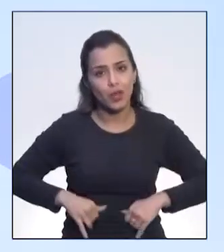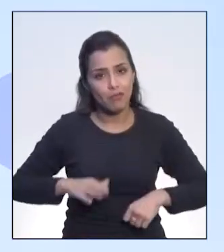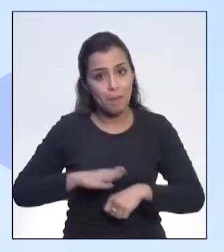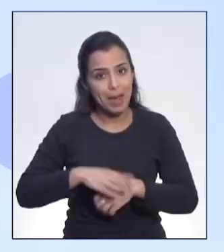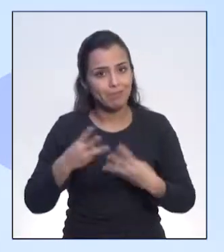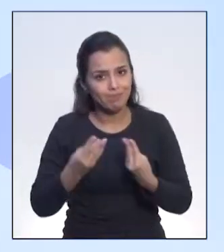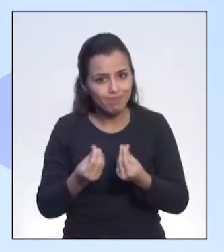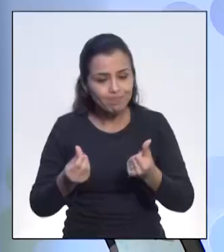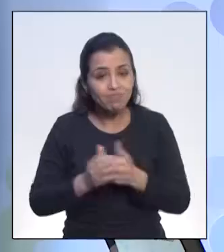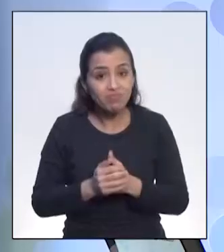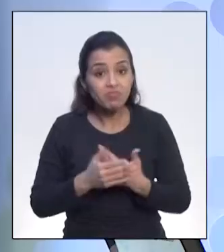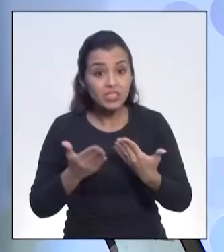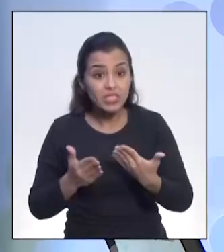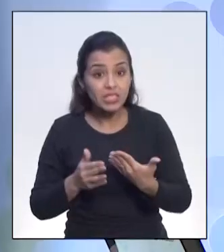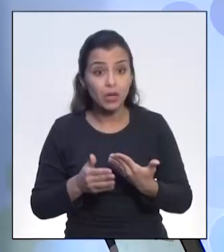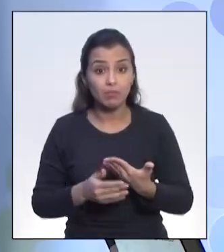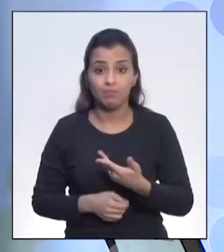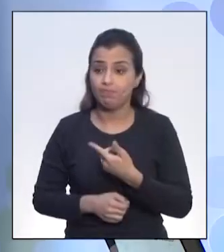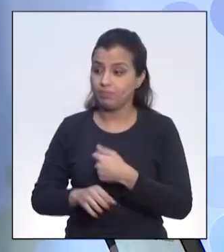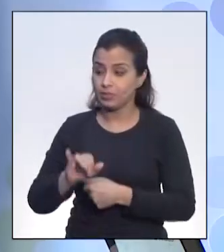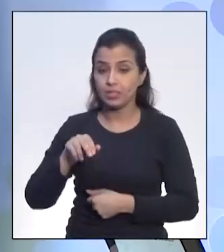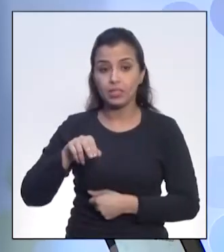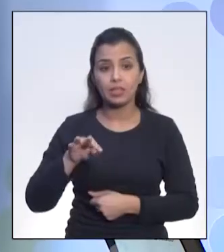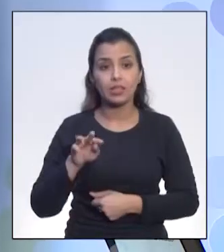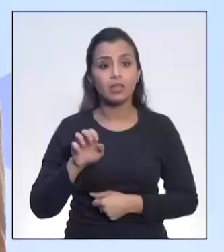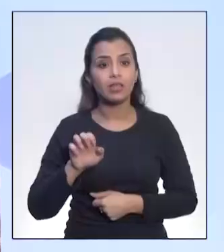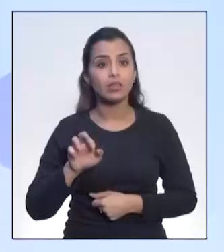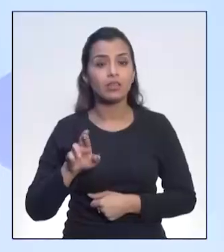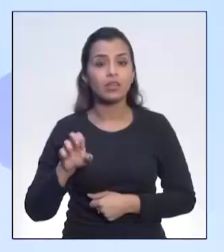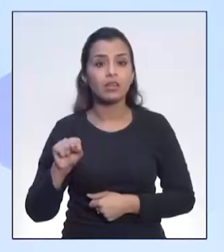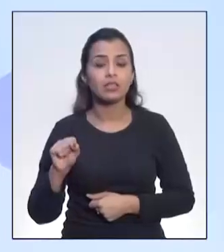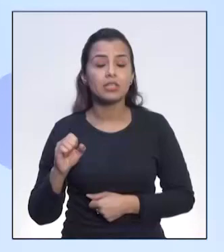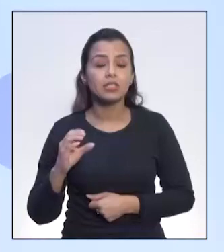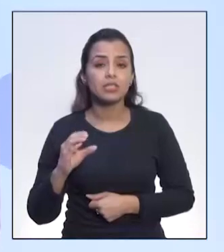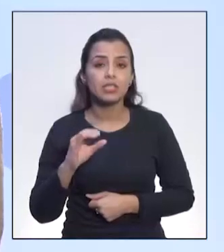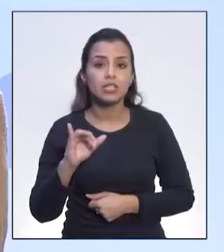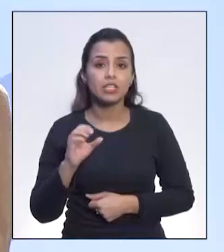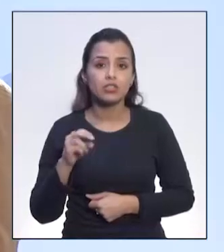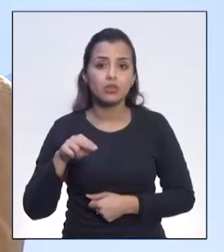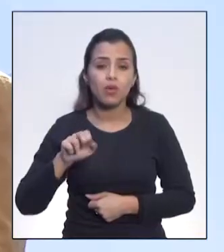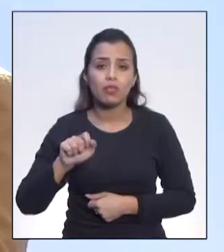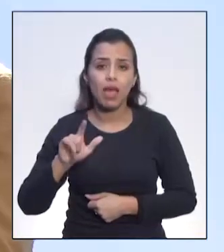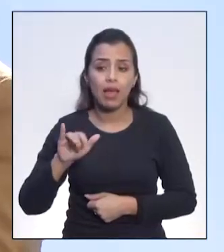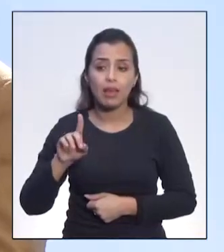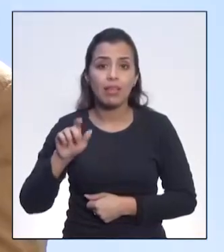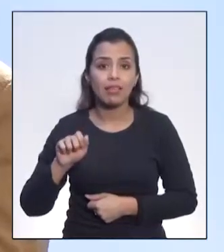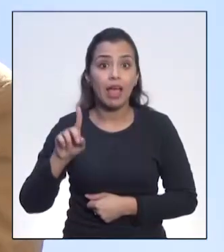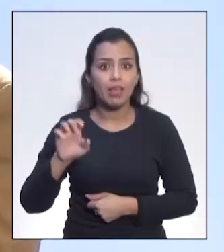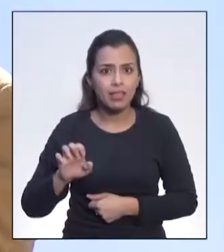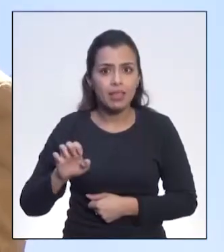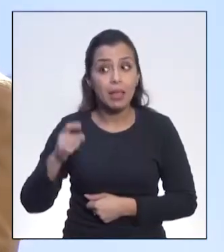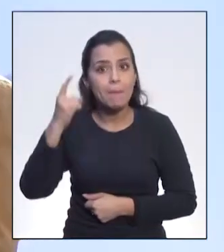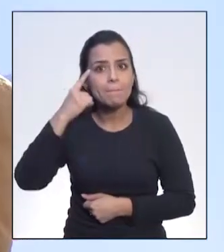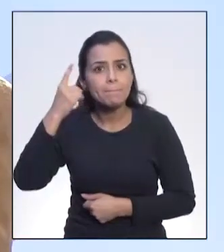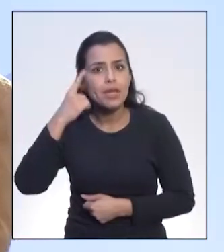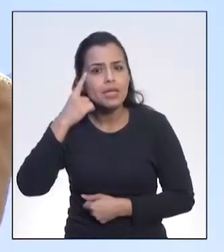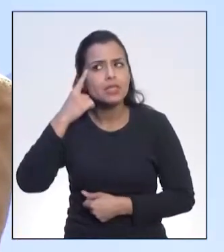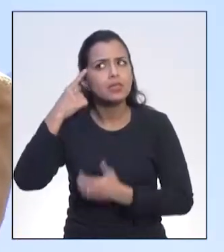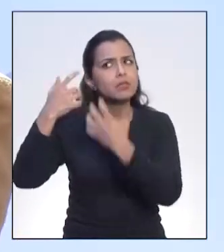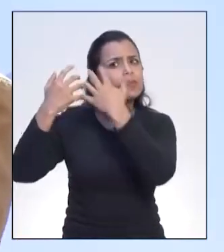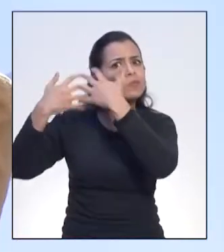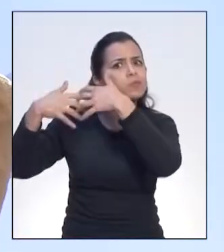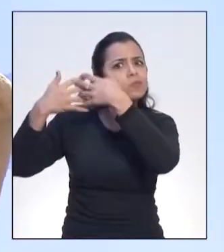a interseccionalidade é pensada como uma teoria, né, que discute, focaliza